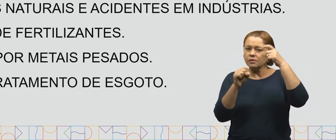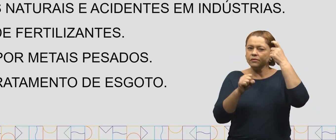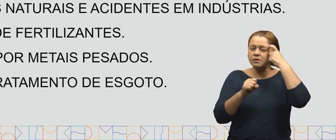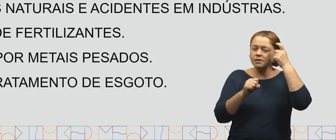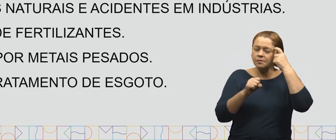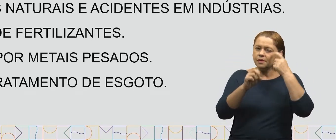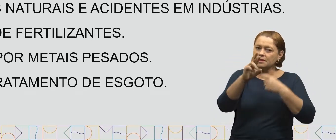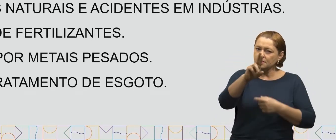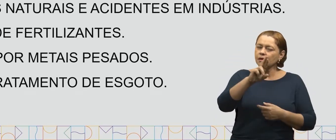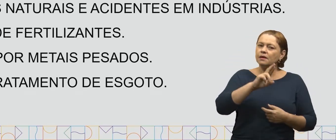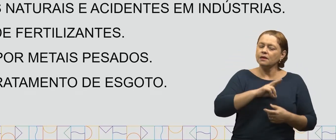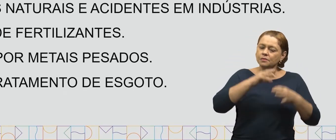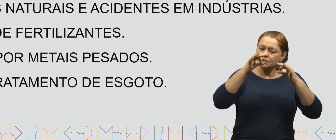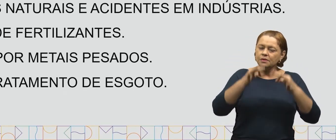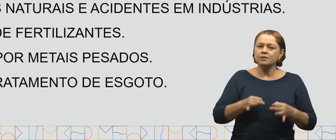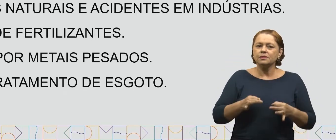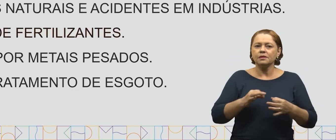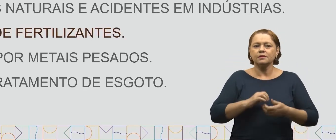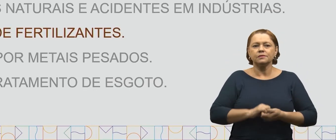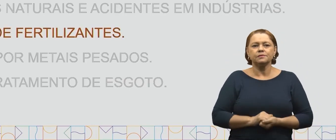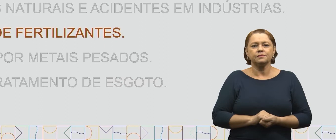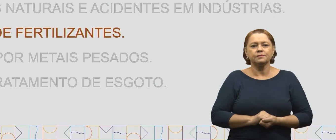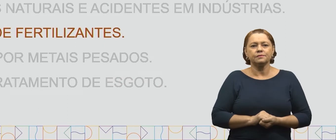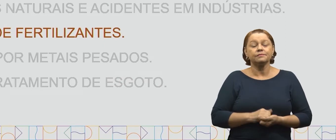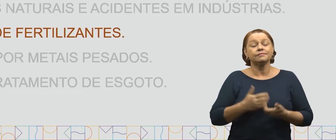Muito bem, vamos para a resposta correta.